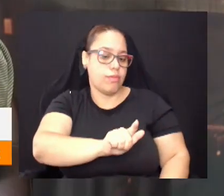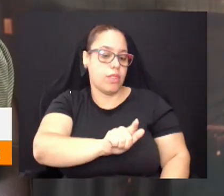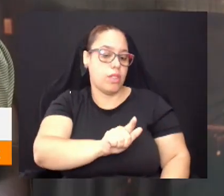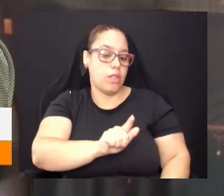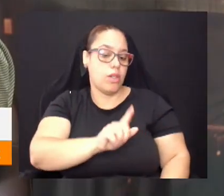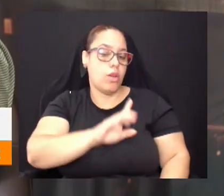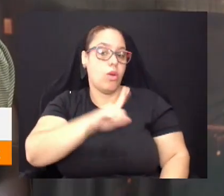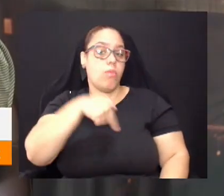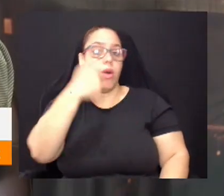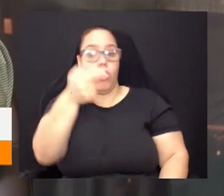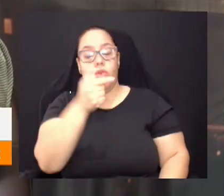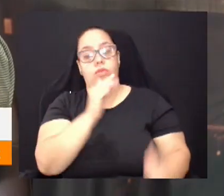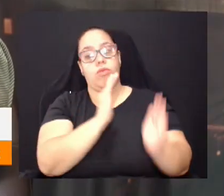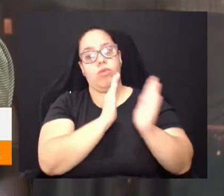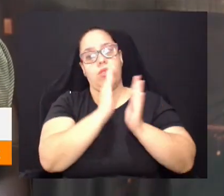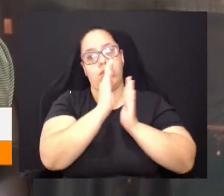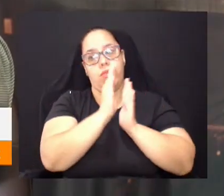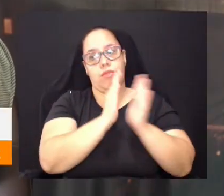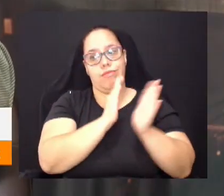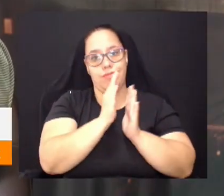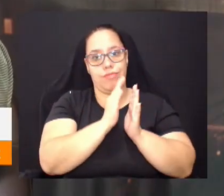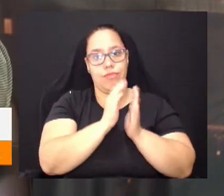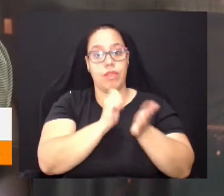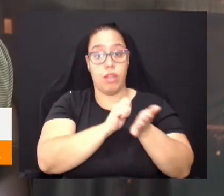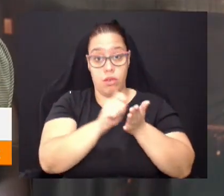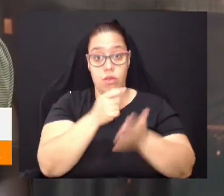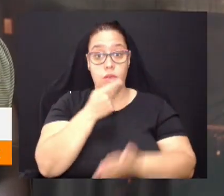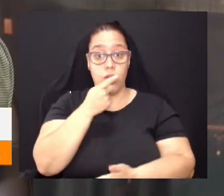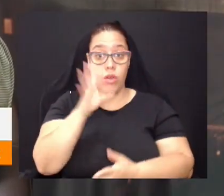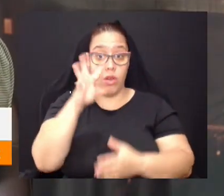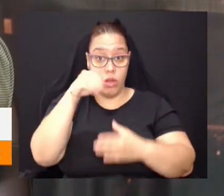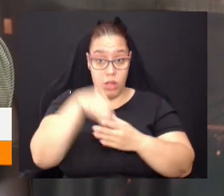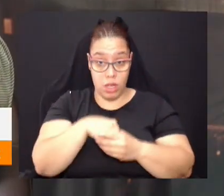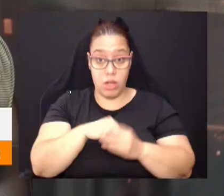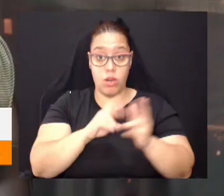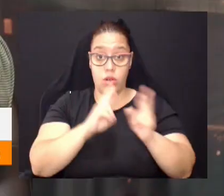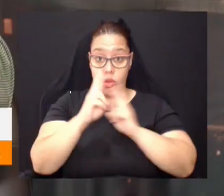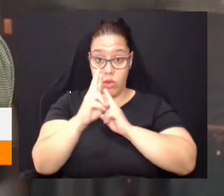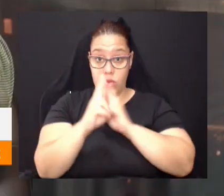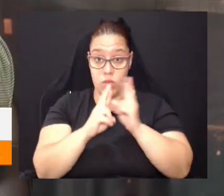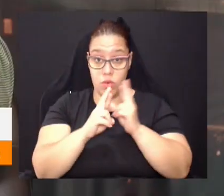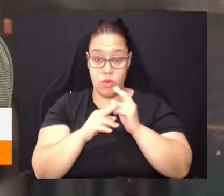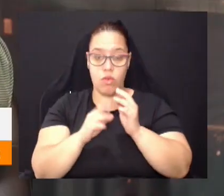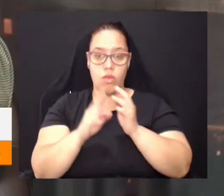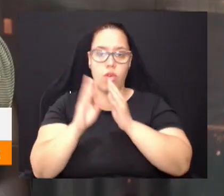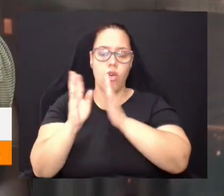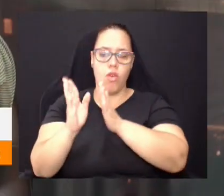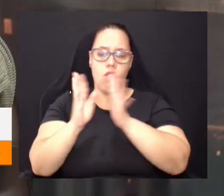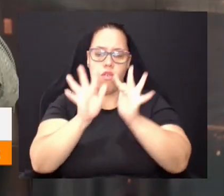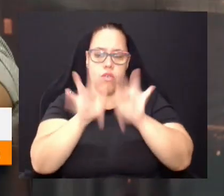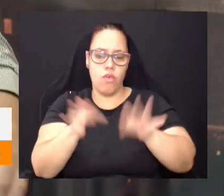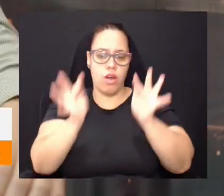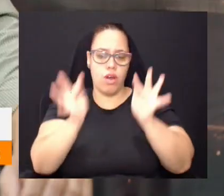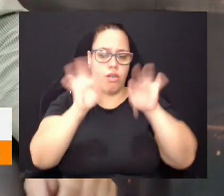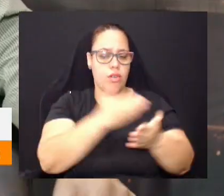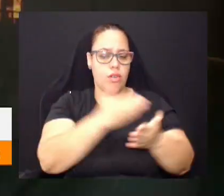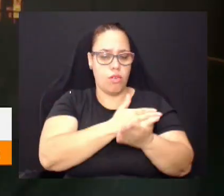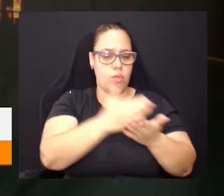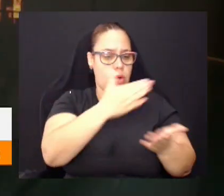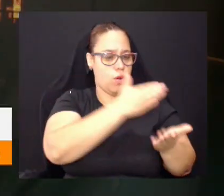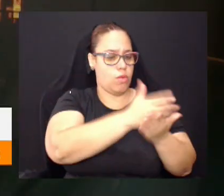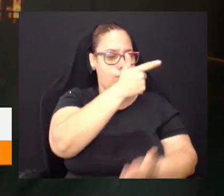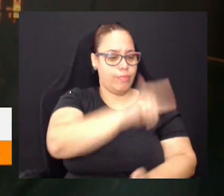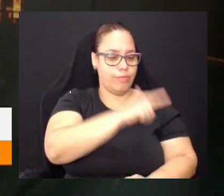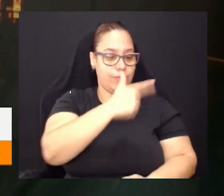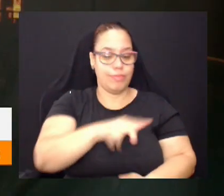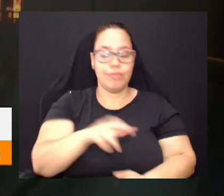Tem uma escritora que diz isso, né? Dentro de uma relação, a gente passa por vários términos e recomeços, né?